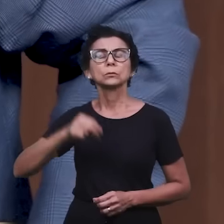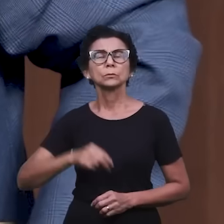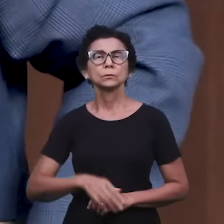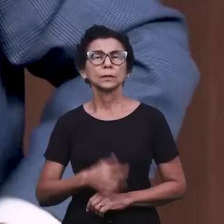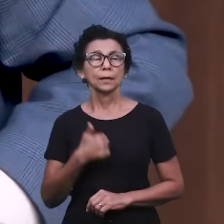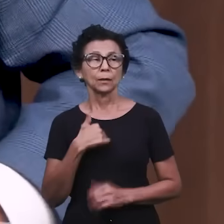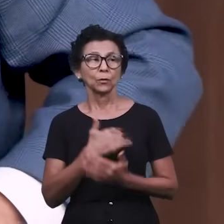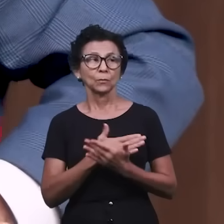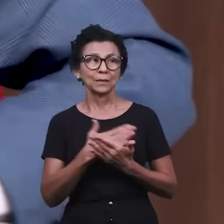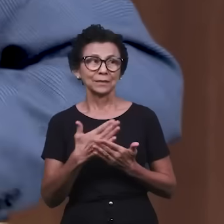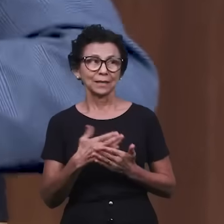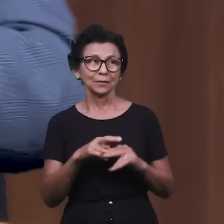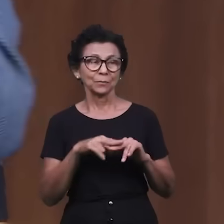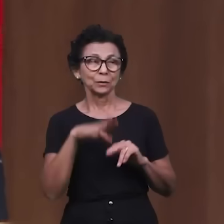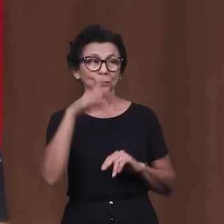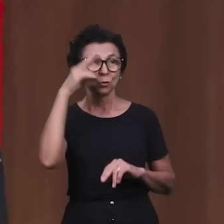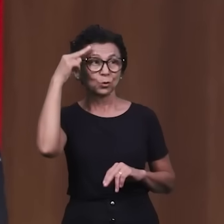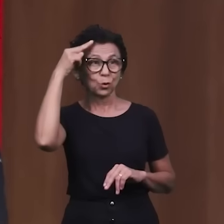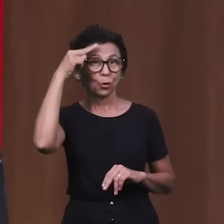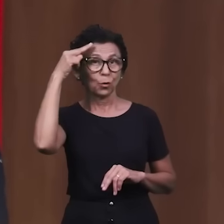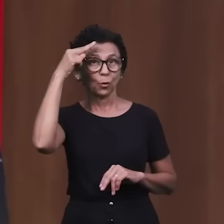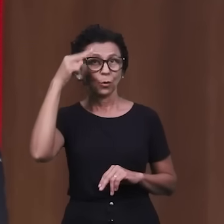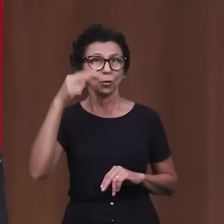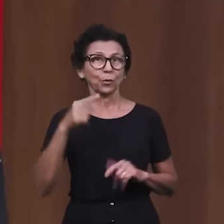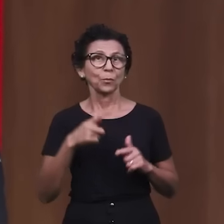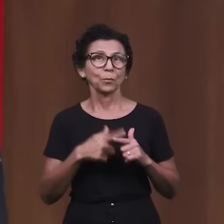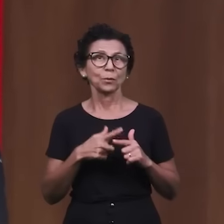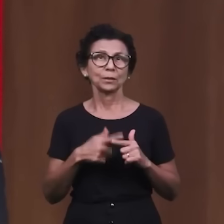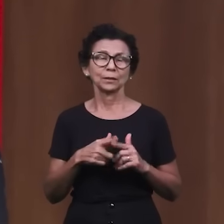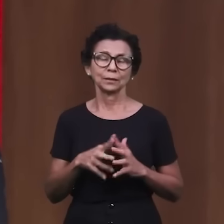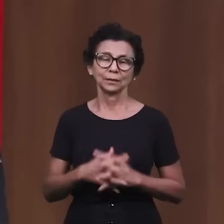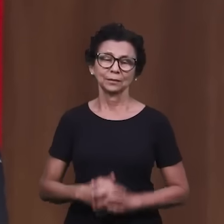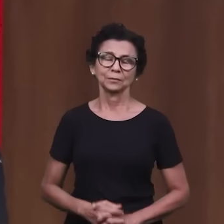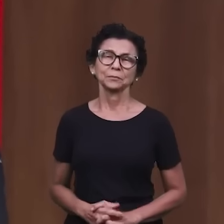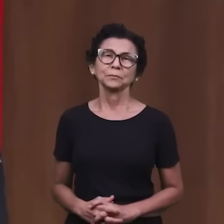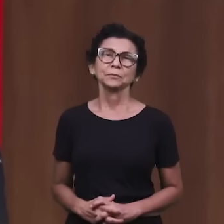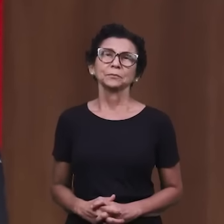Por quê? Porque muita coisa interessante, né?